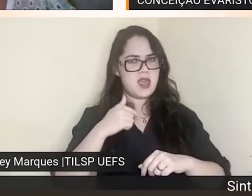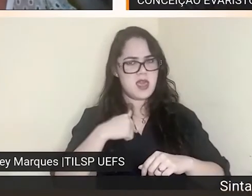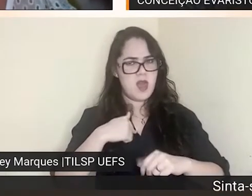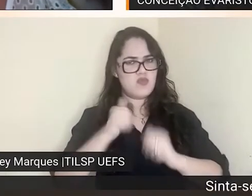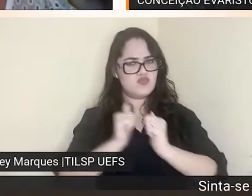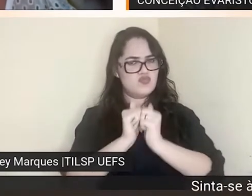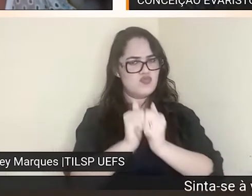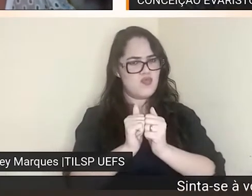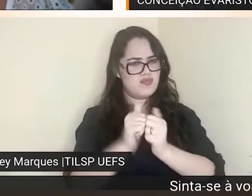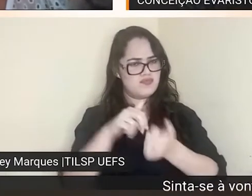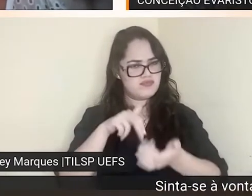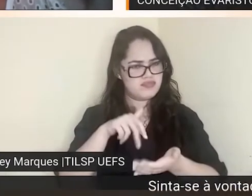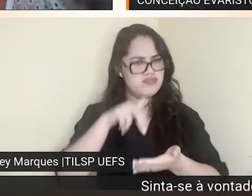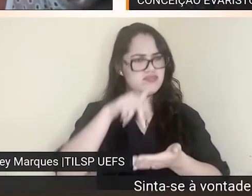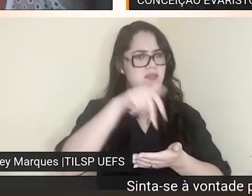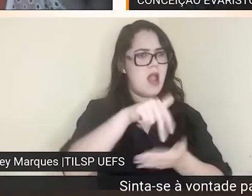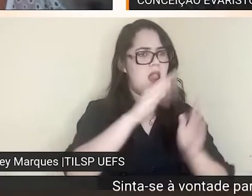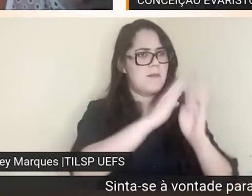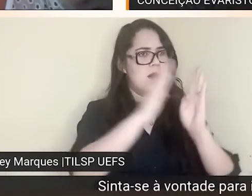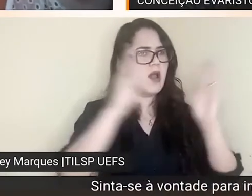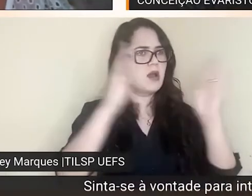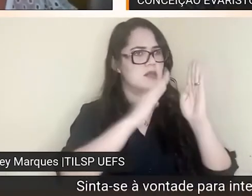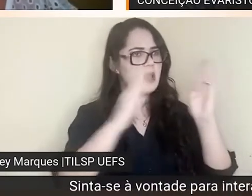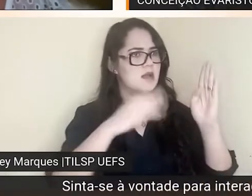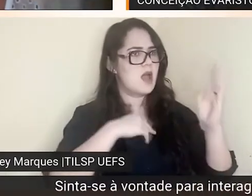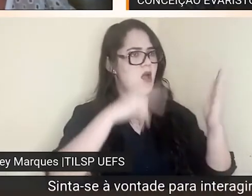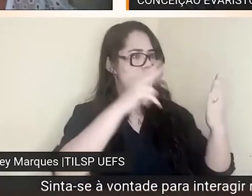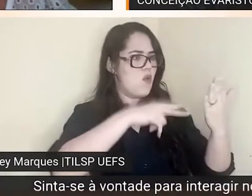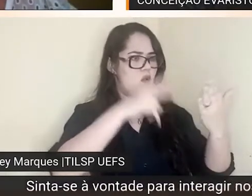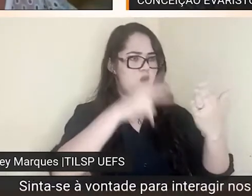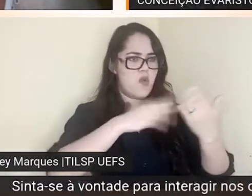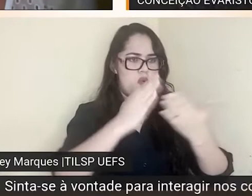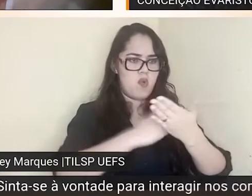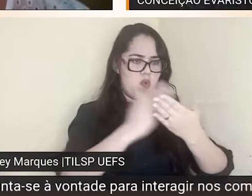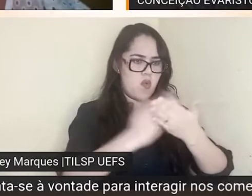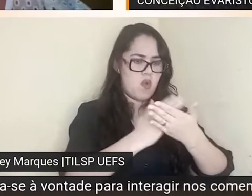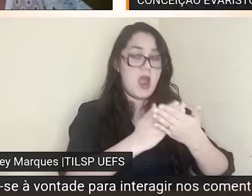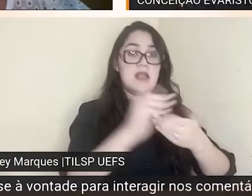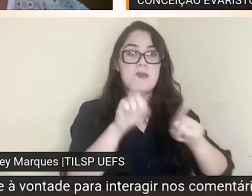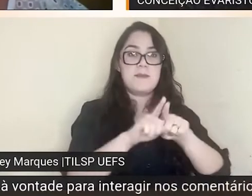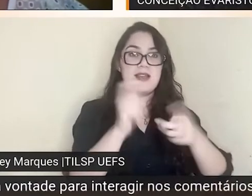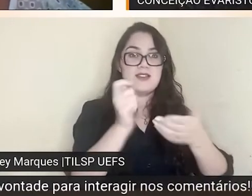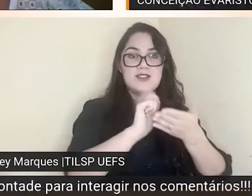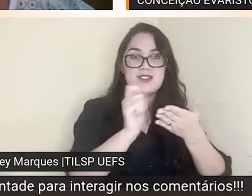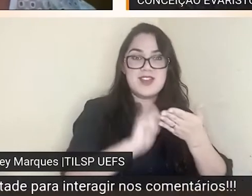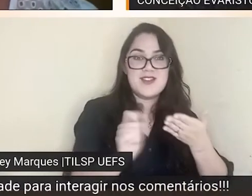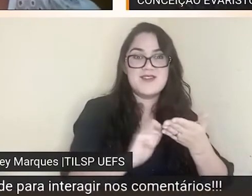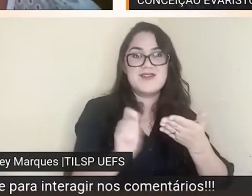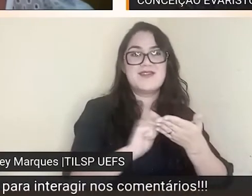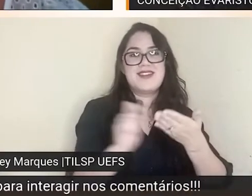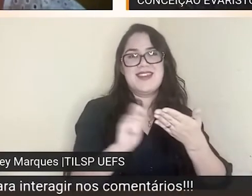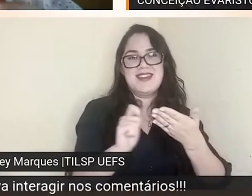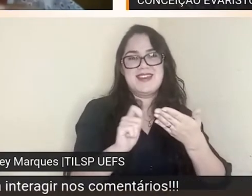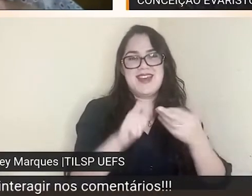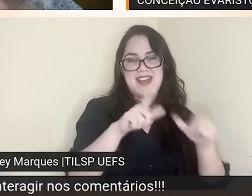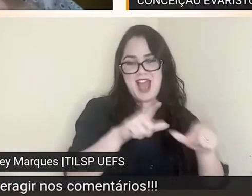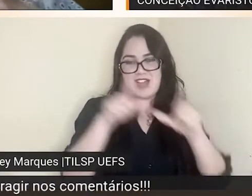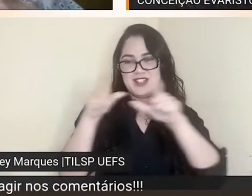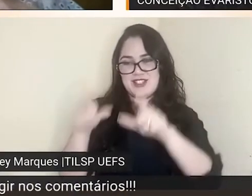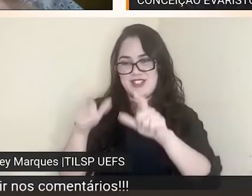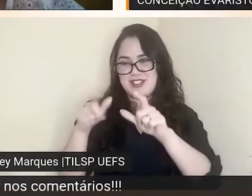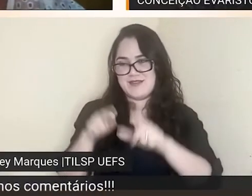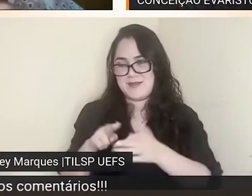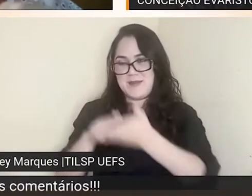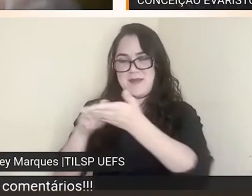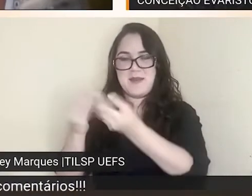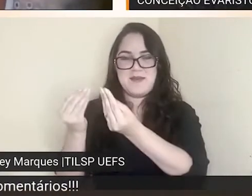para tudo. Escrevíamos também bilhetes, anotações familiares, orações. Aí, Conceição, eu queria,